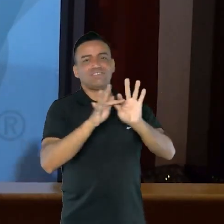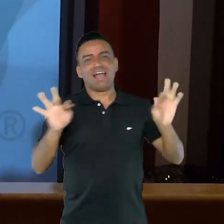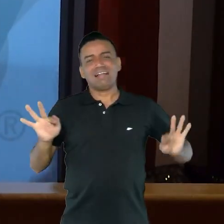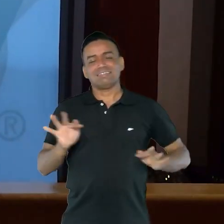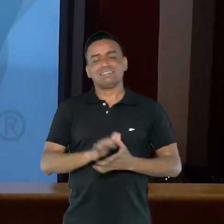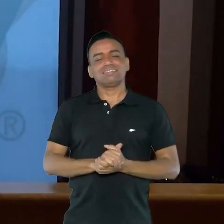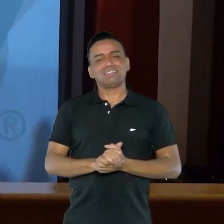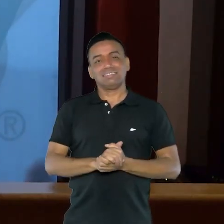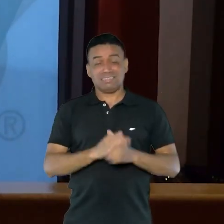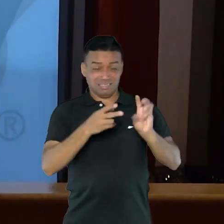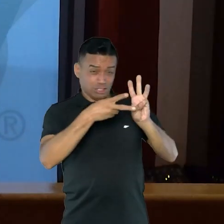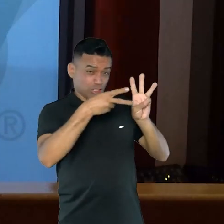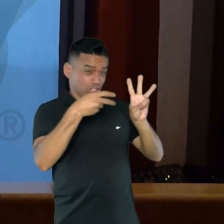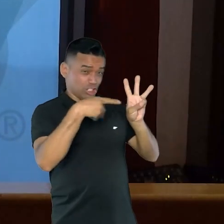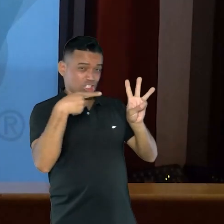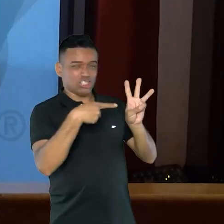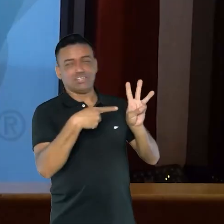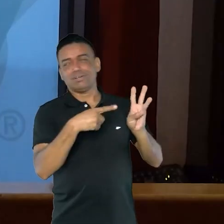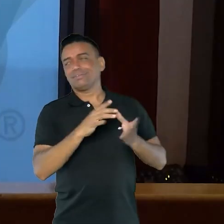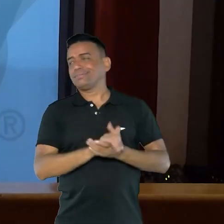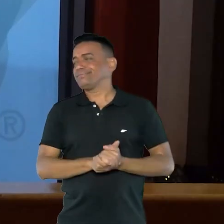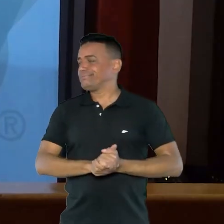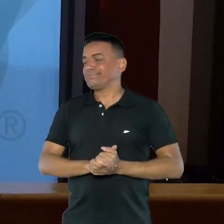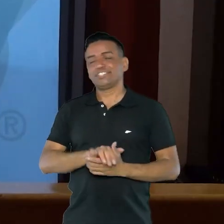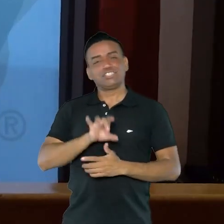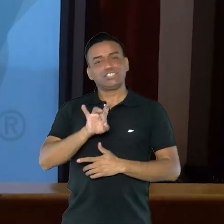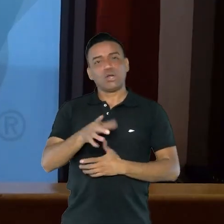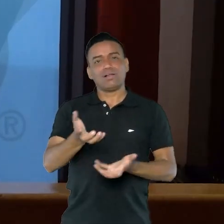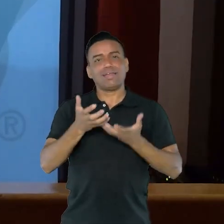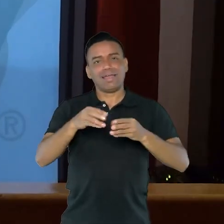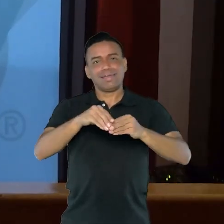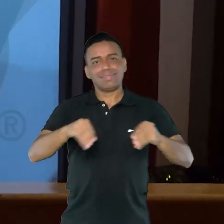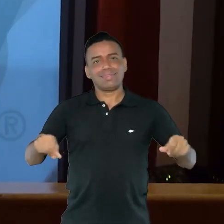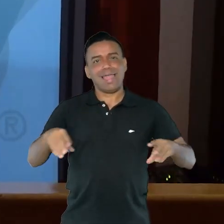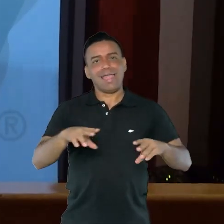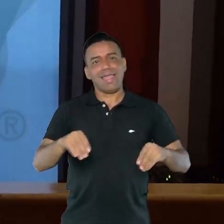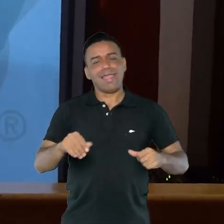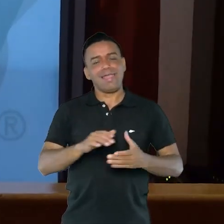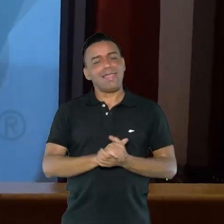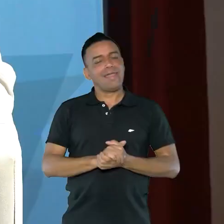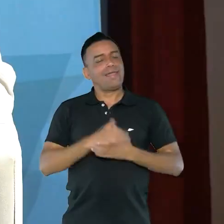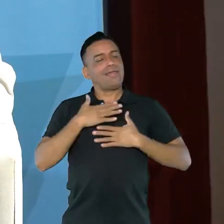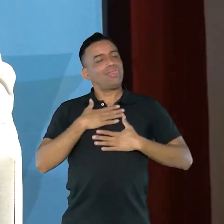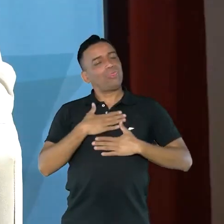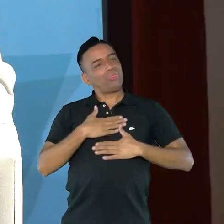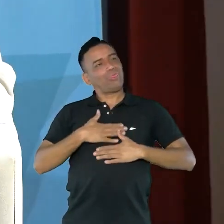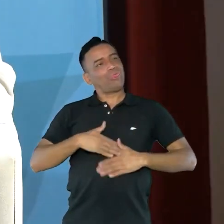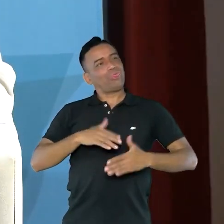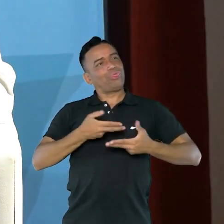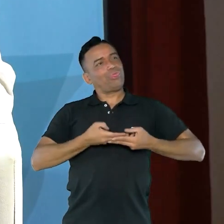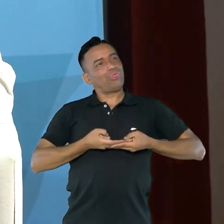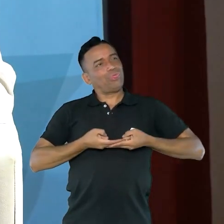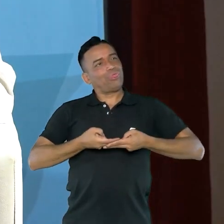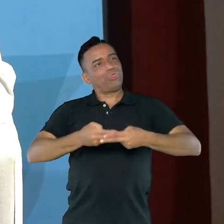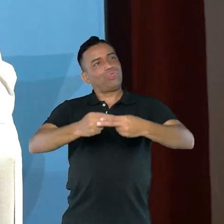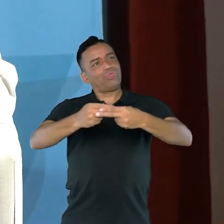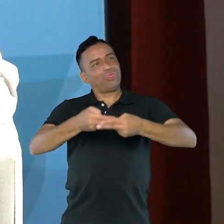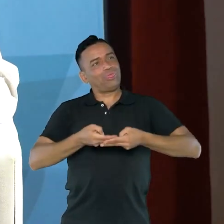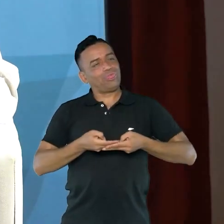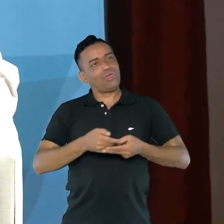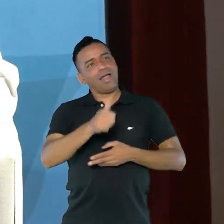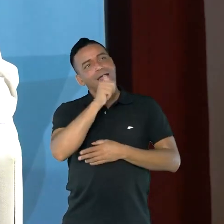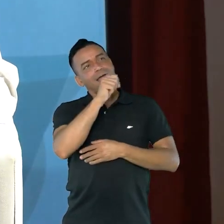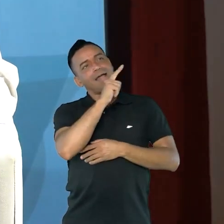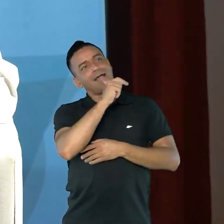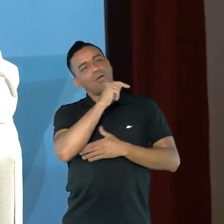assim, o índio só quer saber de terra, sombra e água fresca. E aí ela responde, é